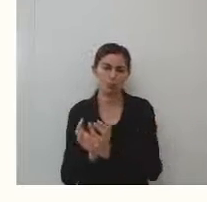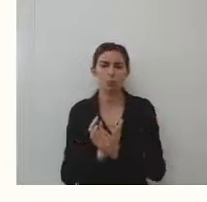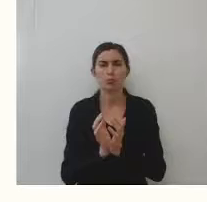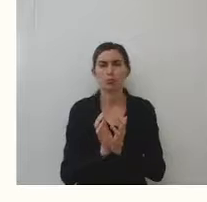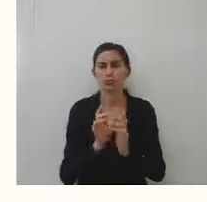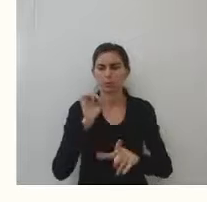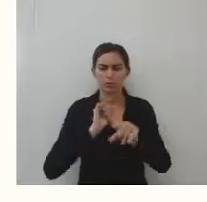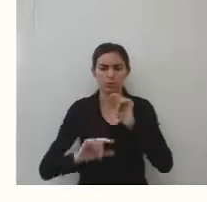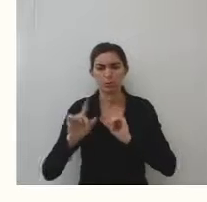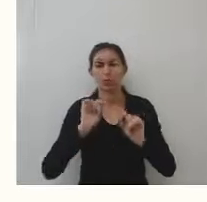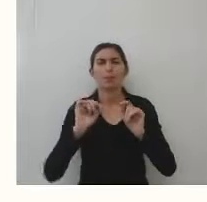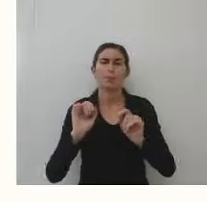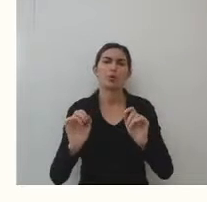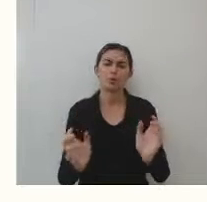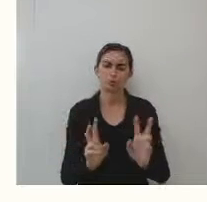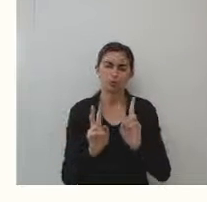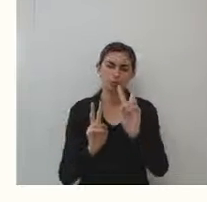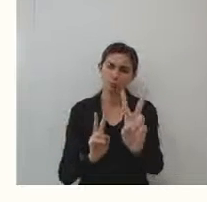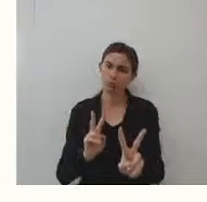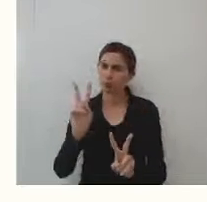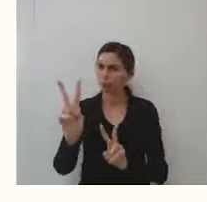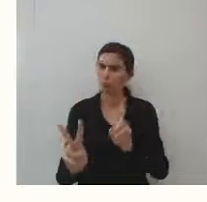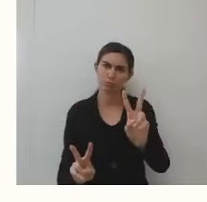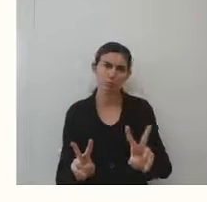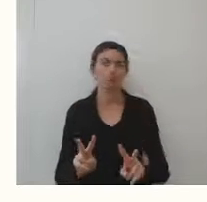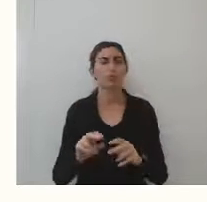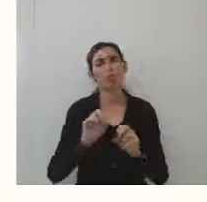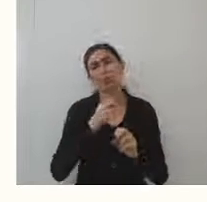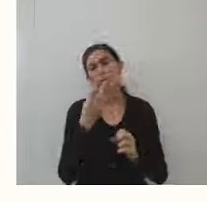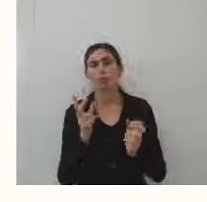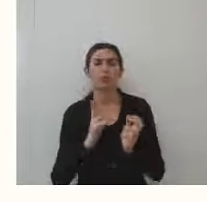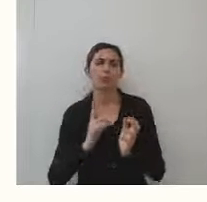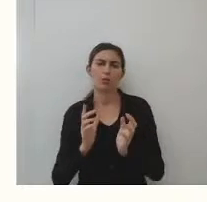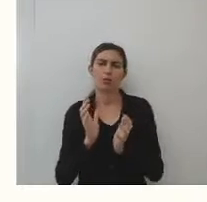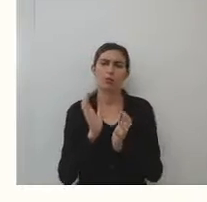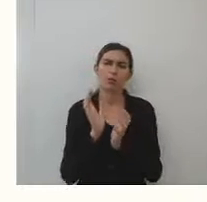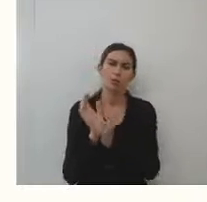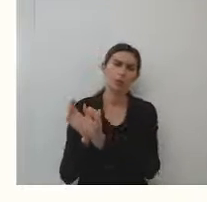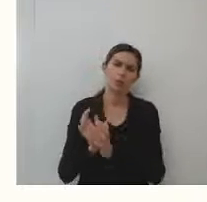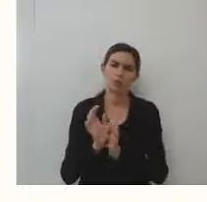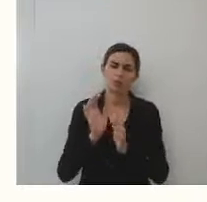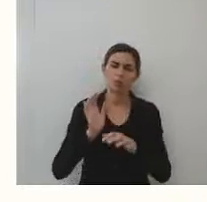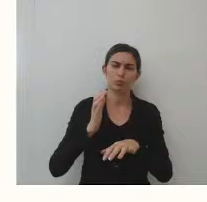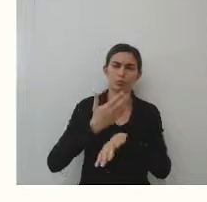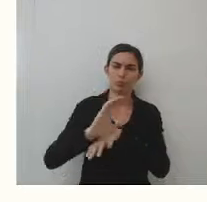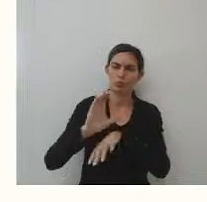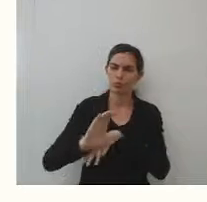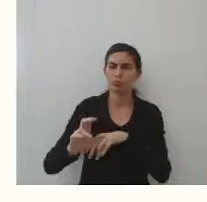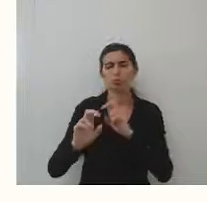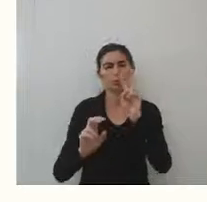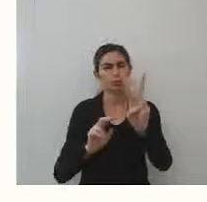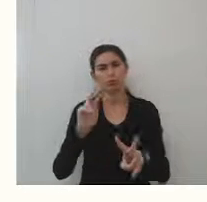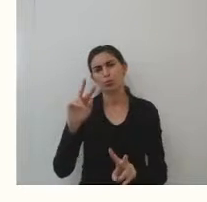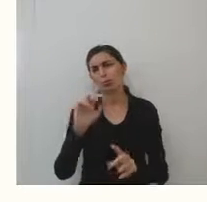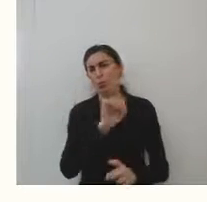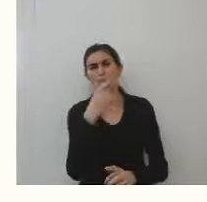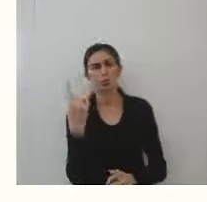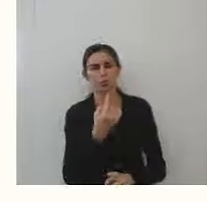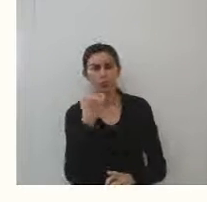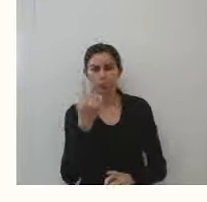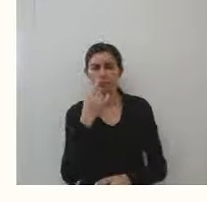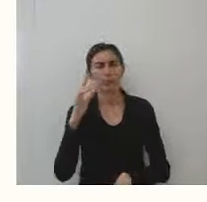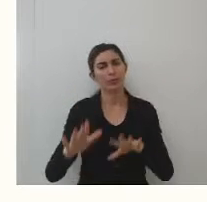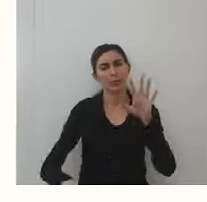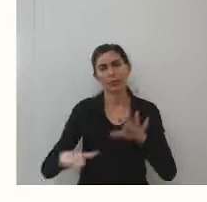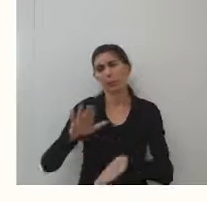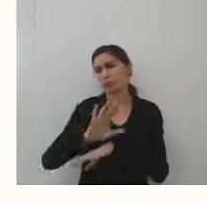tem concursos que podem ser em duplas, ou tem concursos que podem ser em duplas ou individual, e